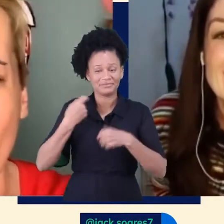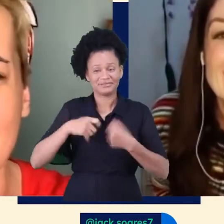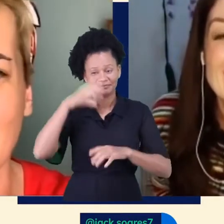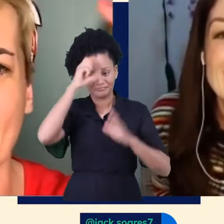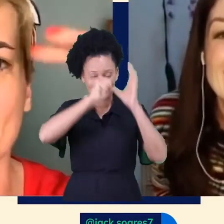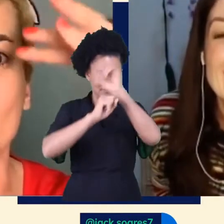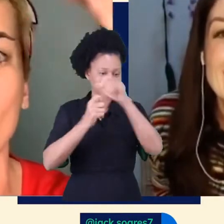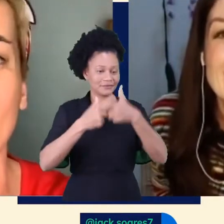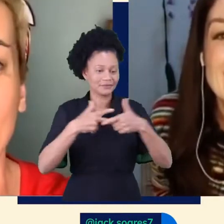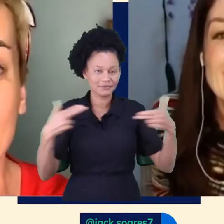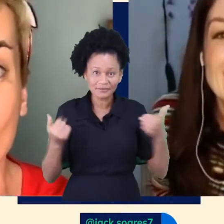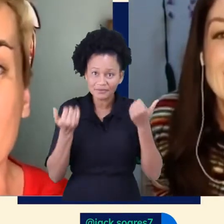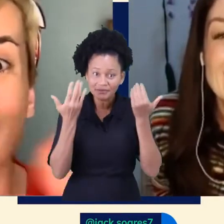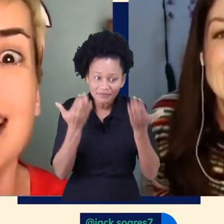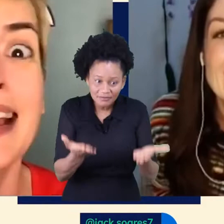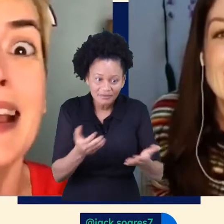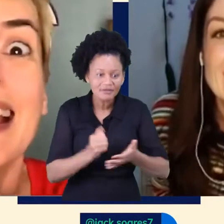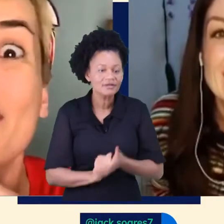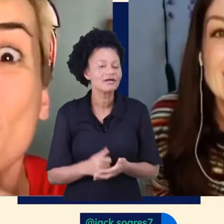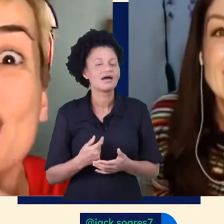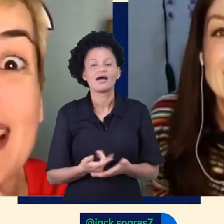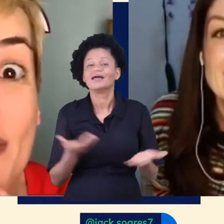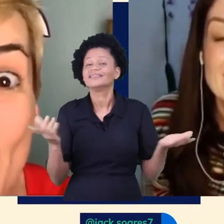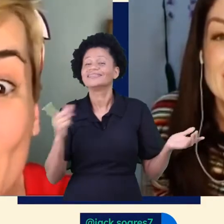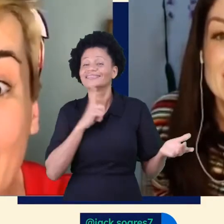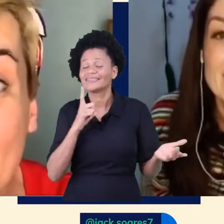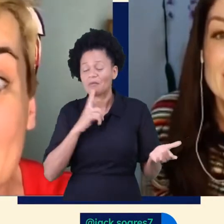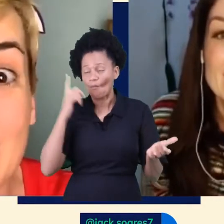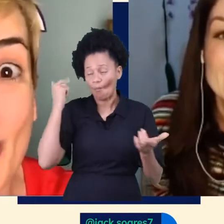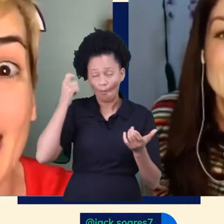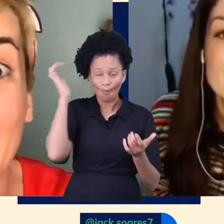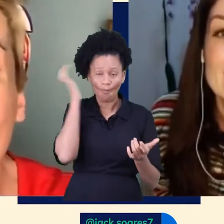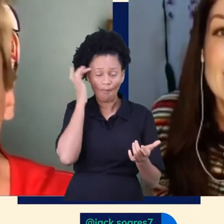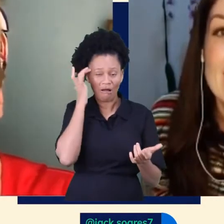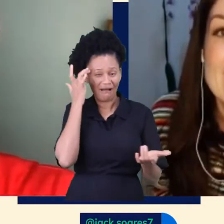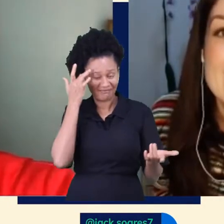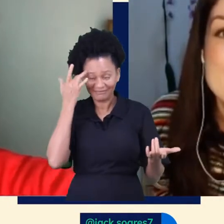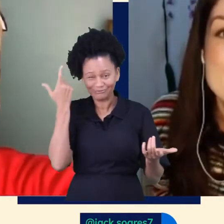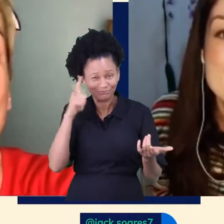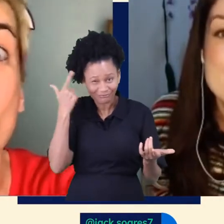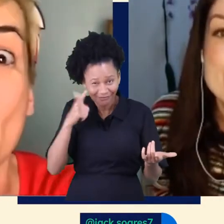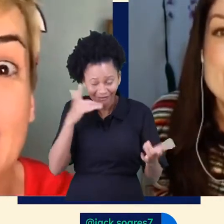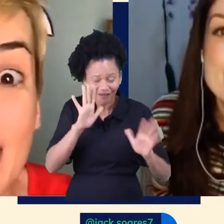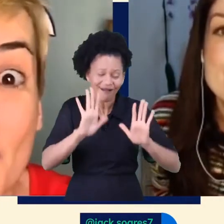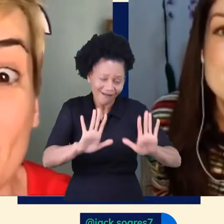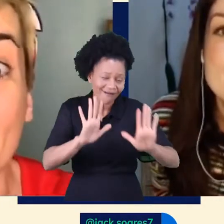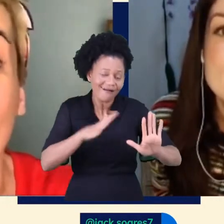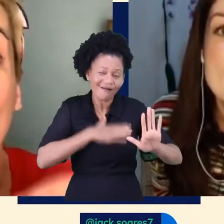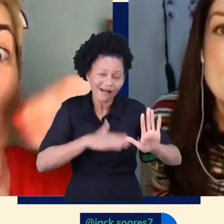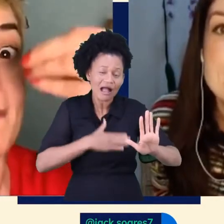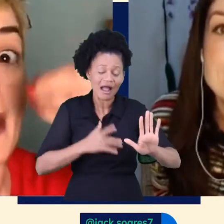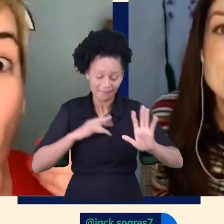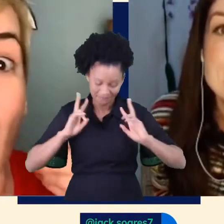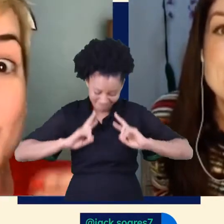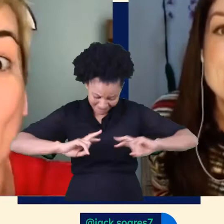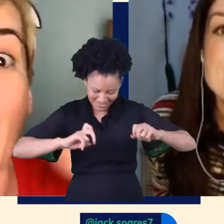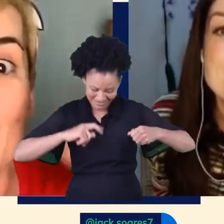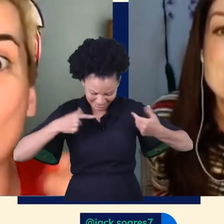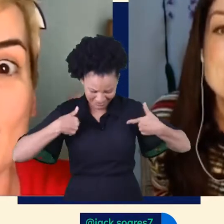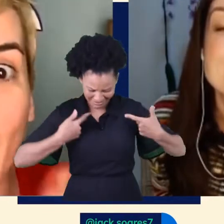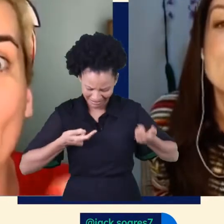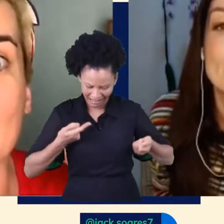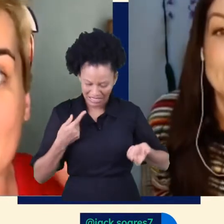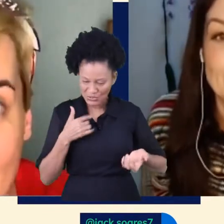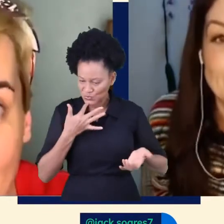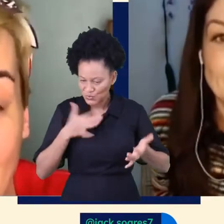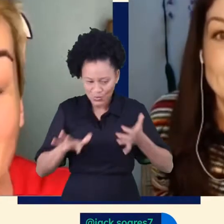tenho a cabeça oca, sei lá, preciso aprender essas coisas. Você que falou que tem a cabeça oca, que tem a cabeça vazia, não tem coisa nenhuma, porque o primeiro passo